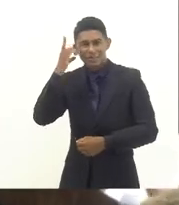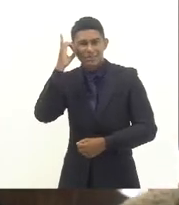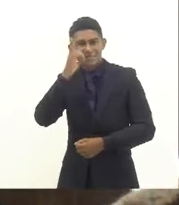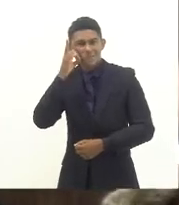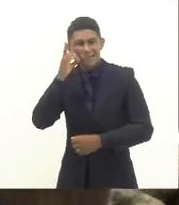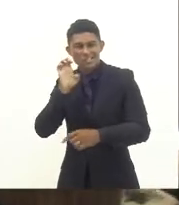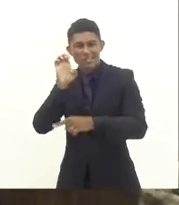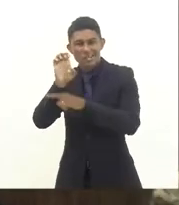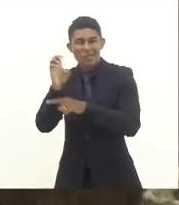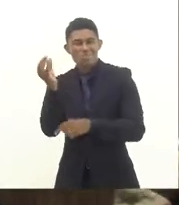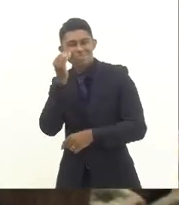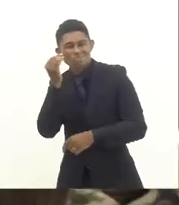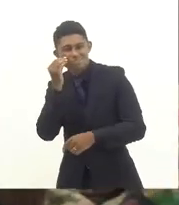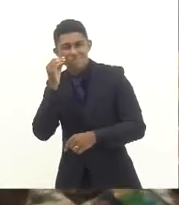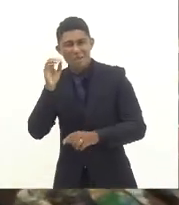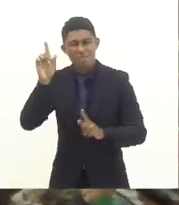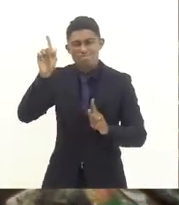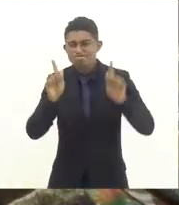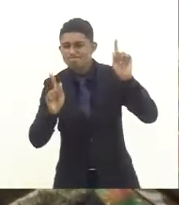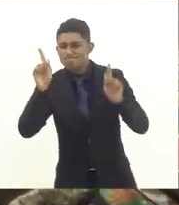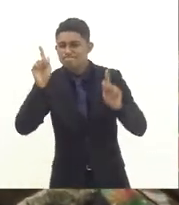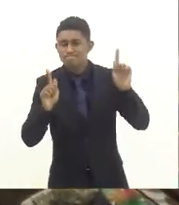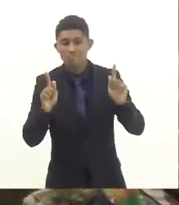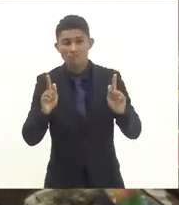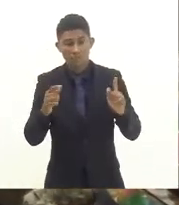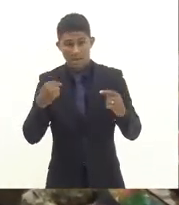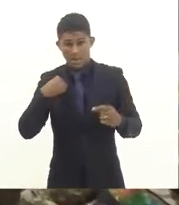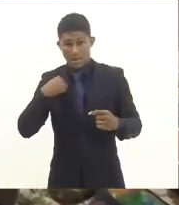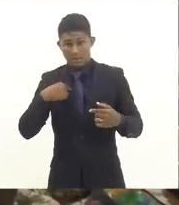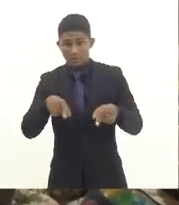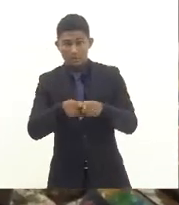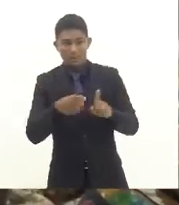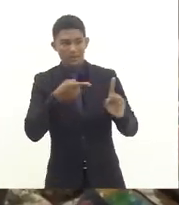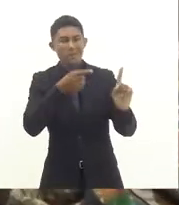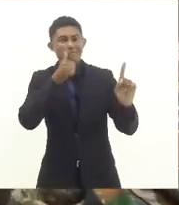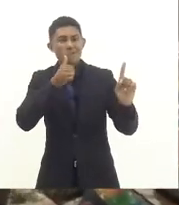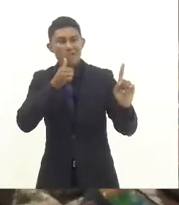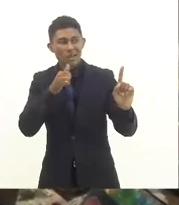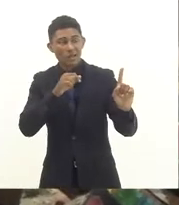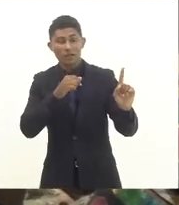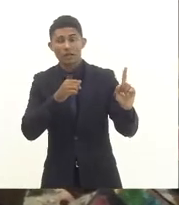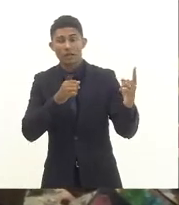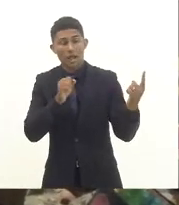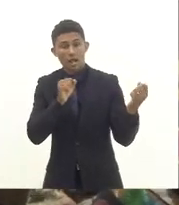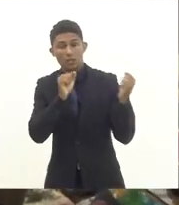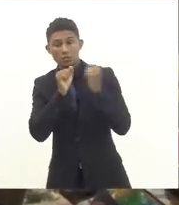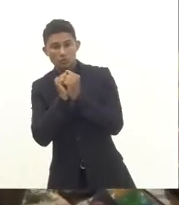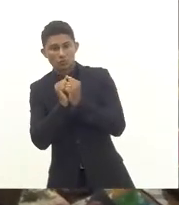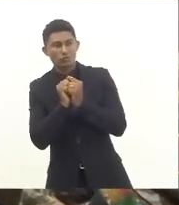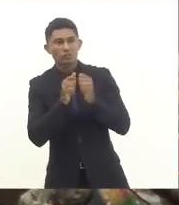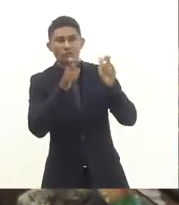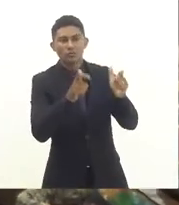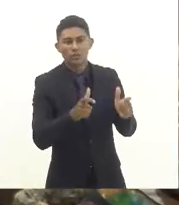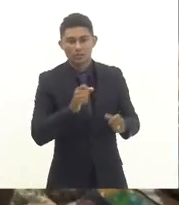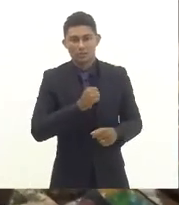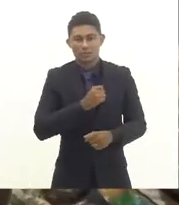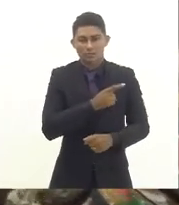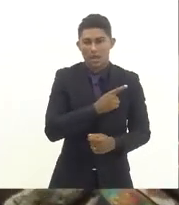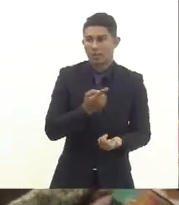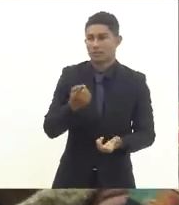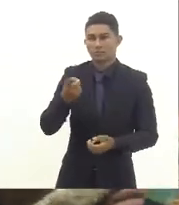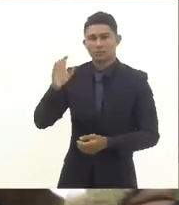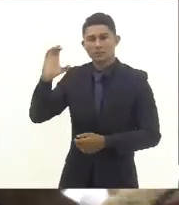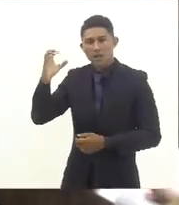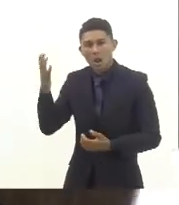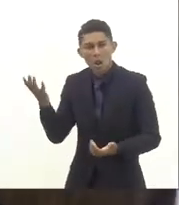nós fizemos Benedito e eu uma dobrada muito animada na Tijuca em São Gonçalo e Niterói